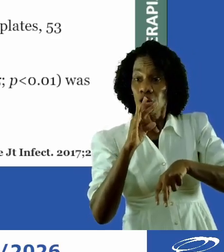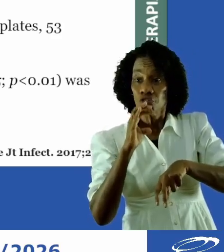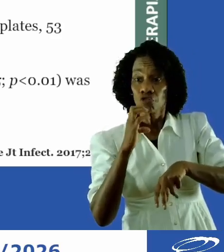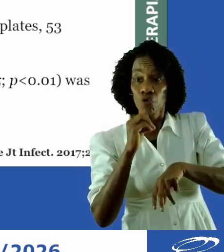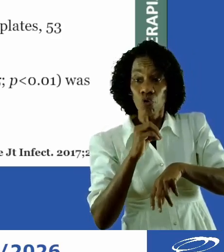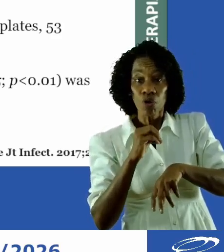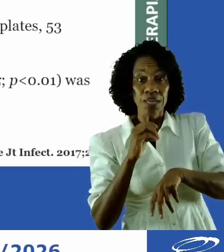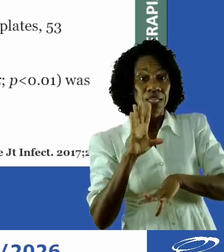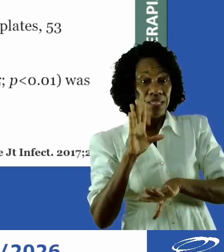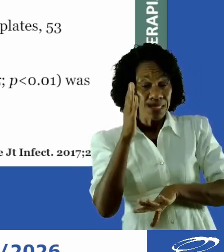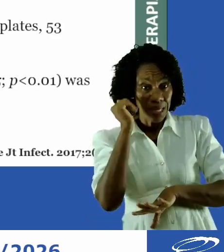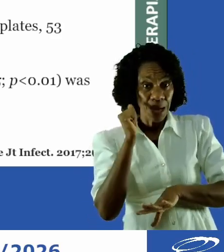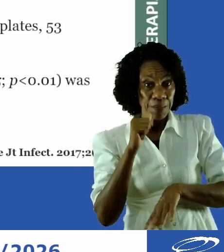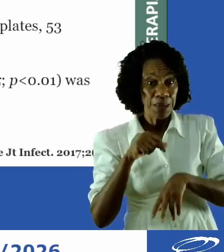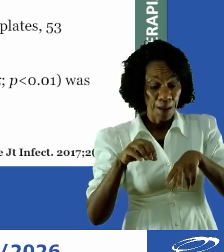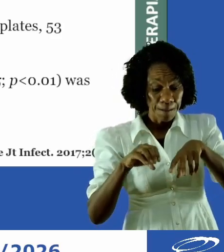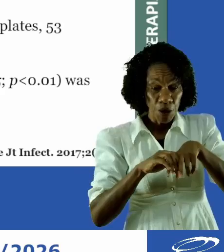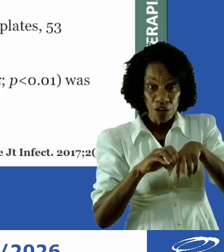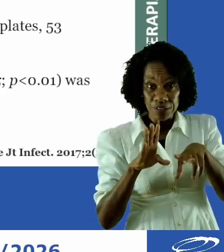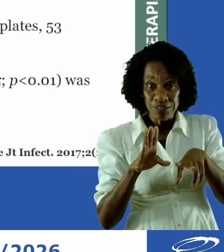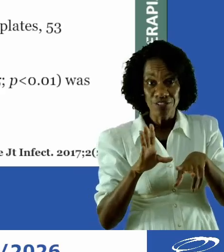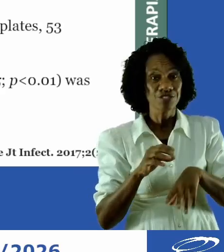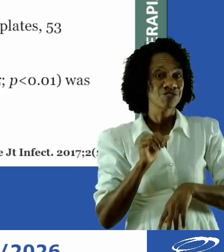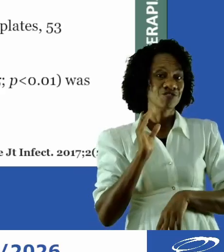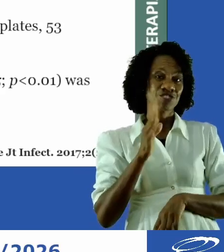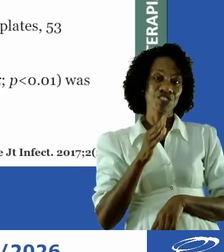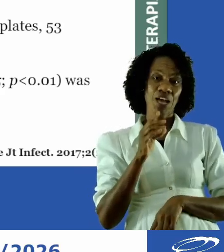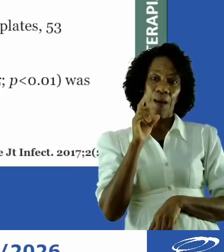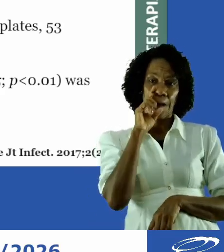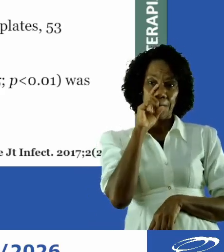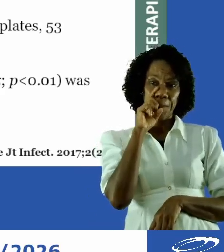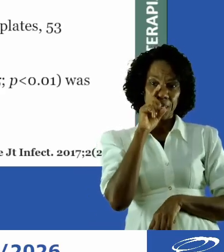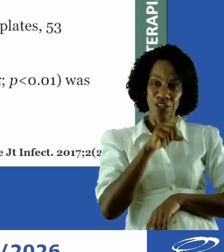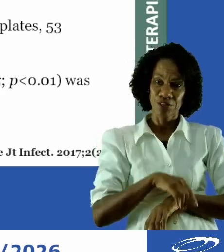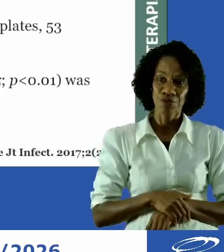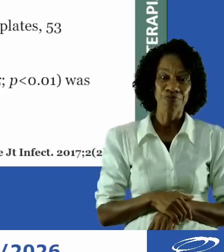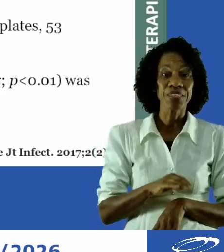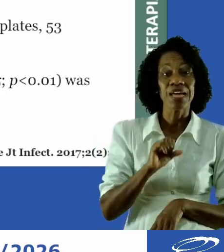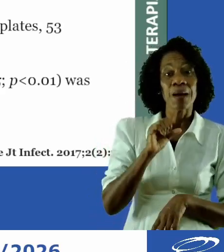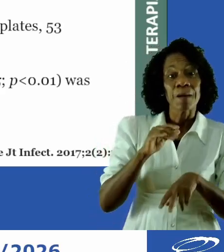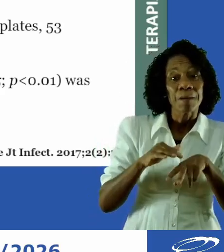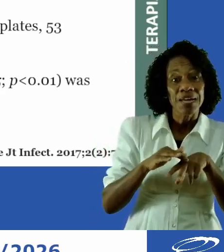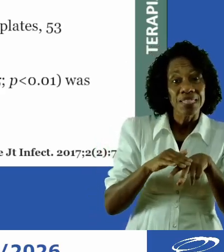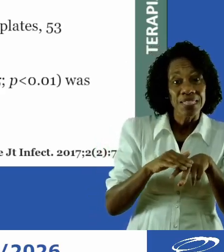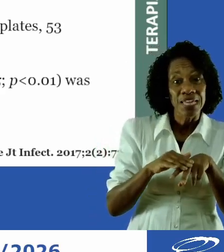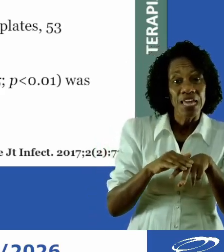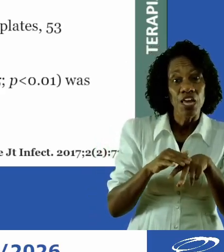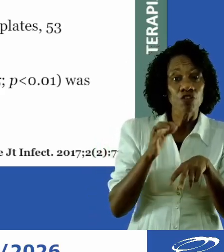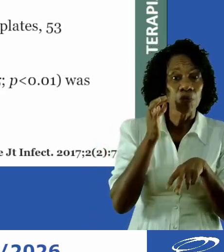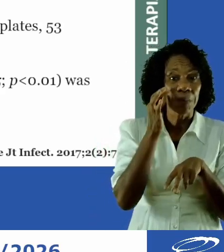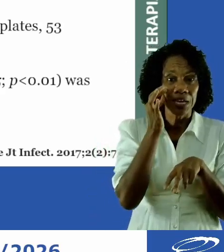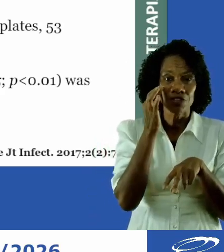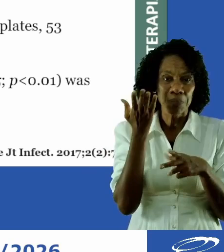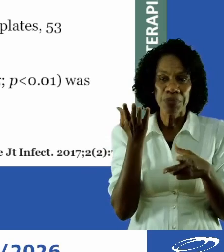prótese seletiva está usando, isso por si só já é fator de risco. Sabe aquele paciente que usa tratamento para acne com antibiótico em baixas